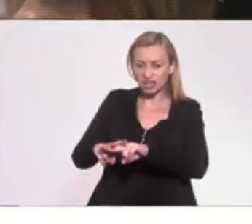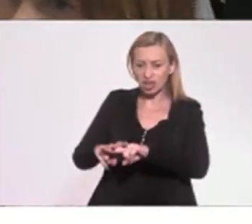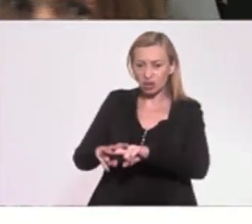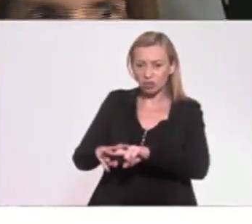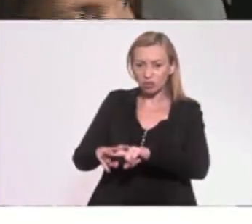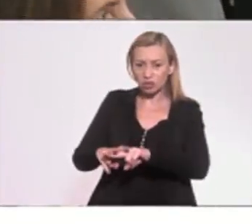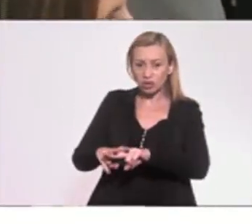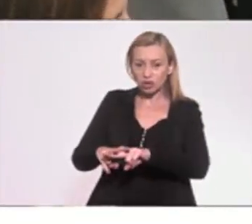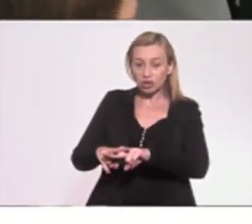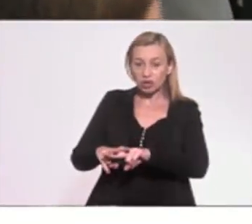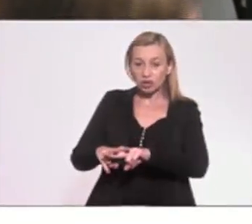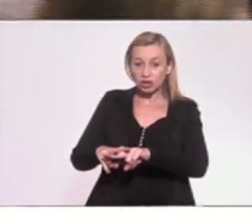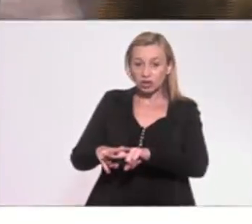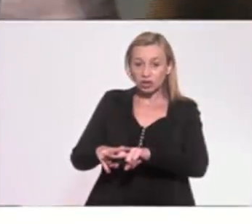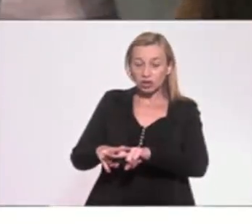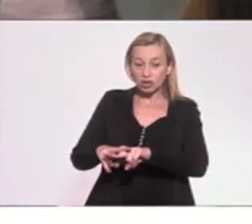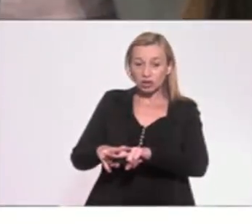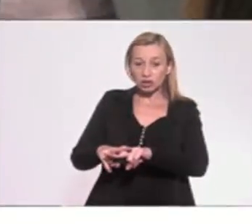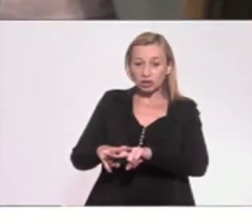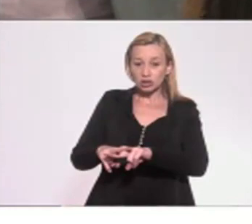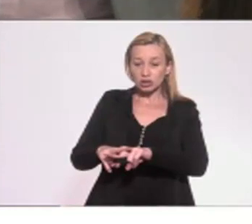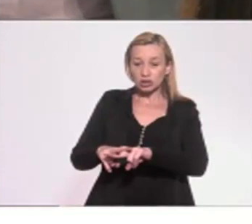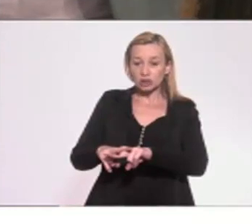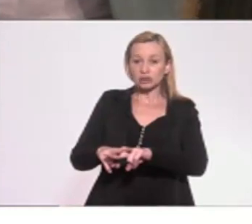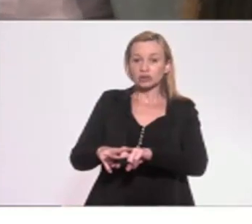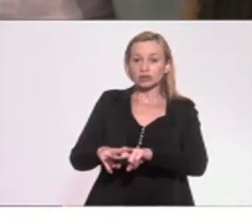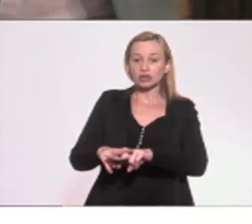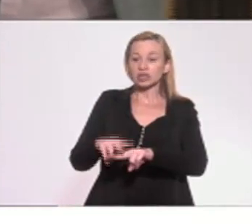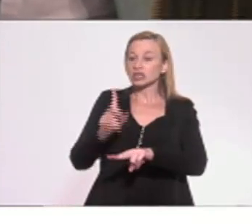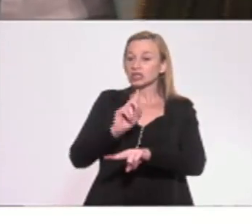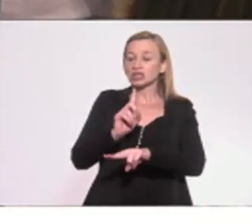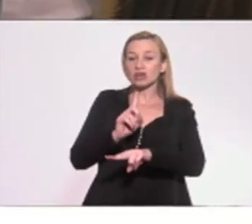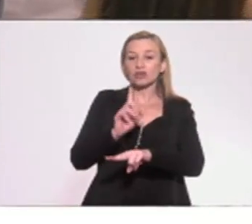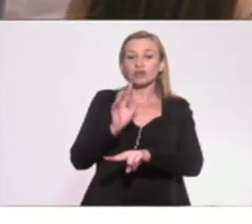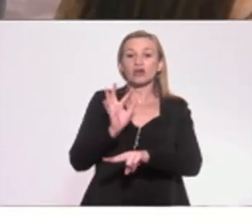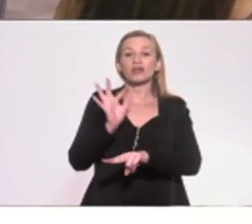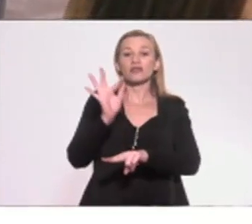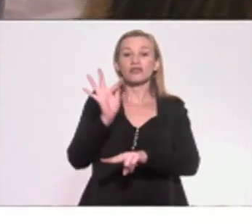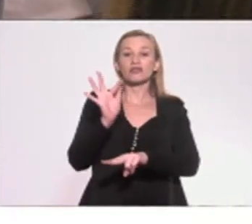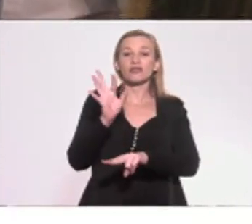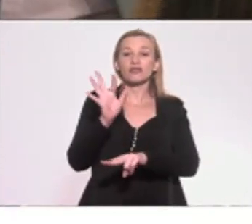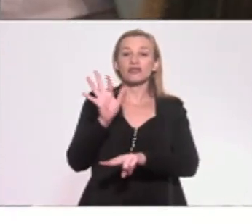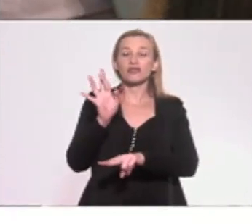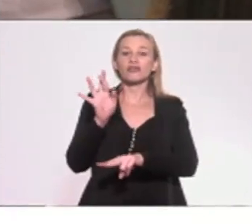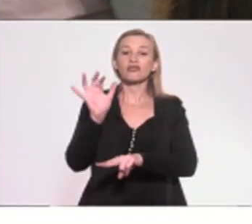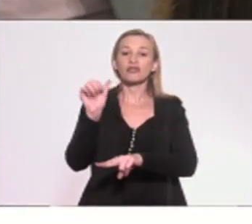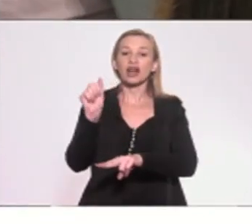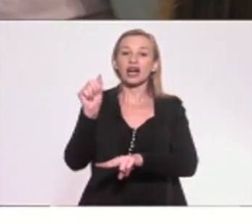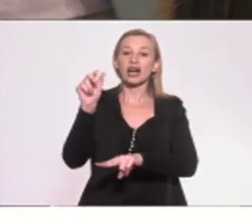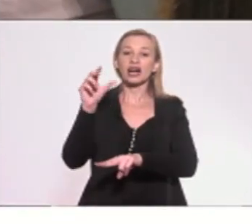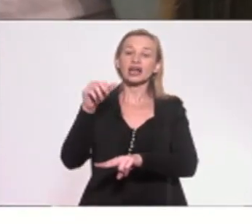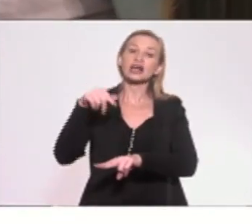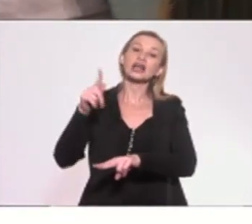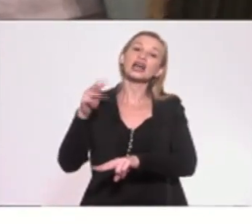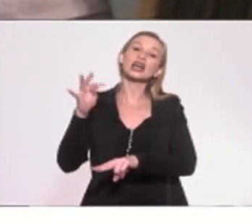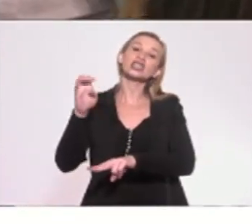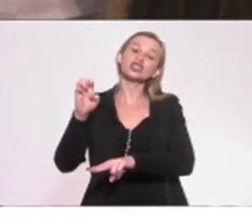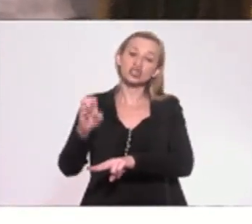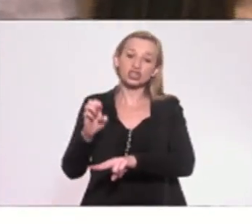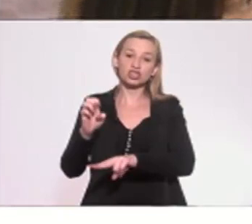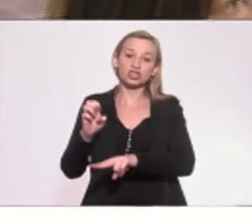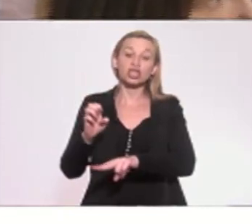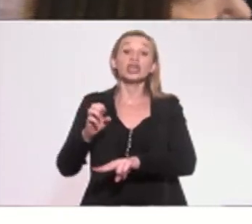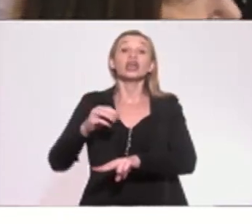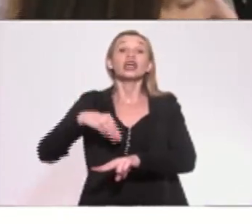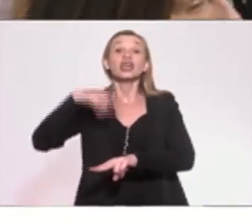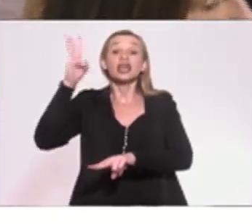flagrantes. Então, o parlamento não tem que decidir sobre elas. Quem tem que decidir sobre elas é